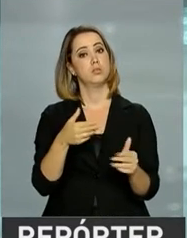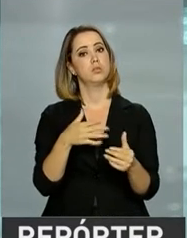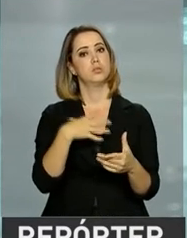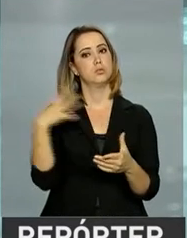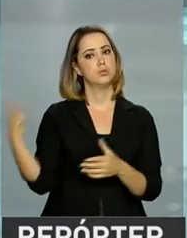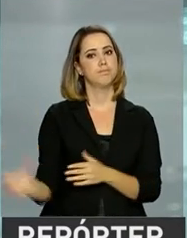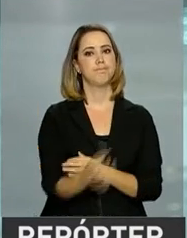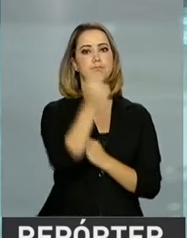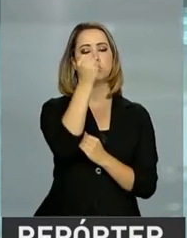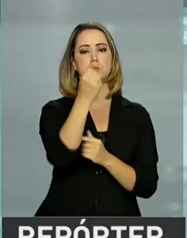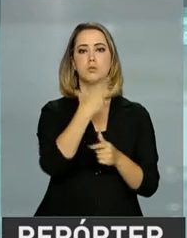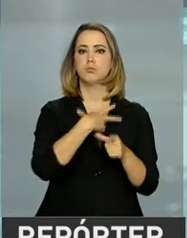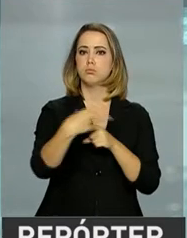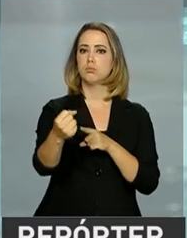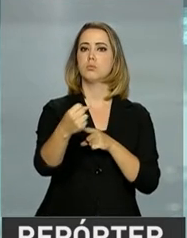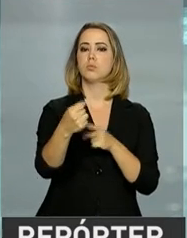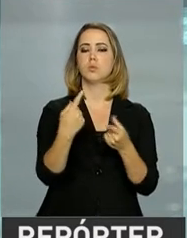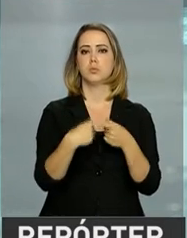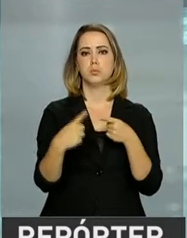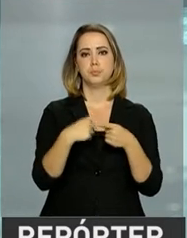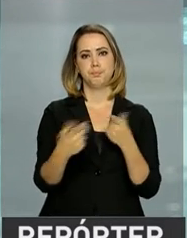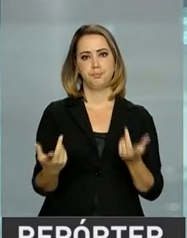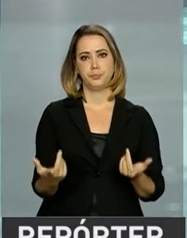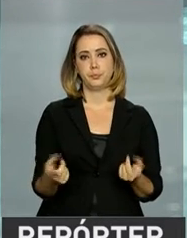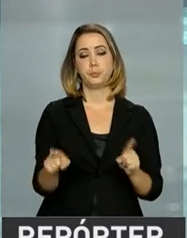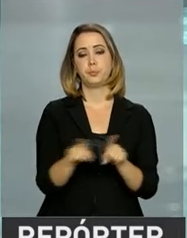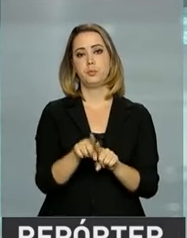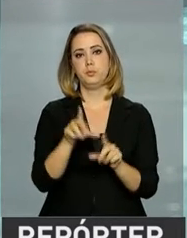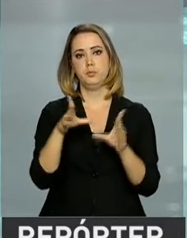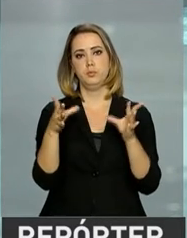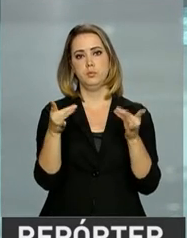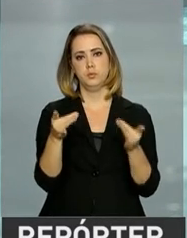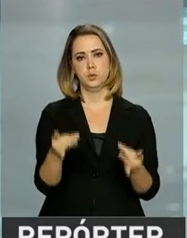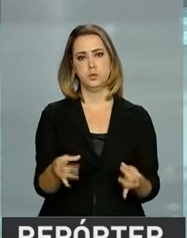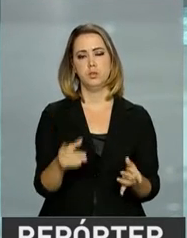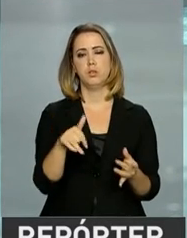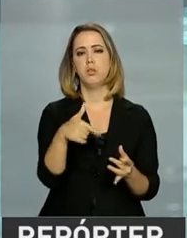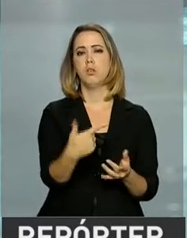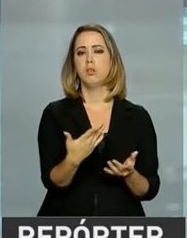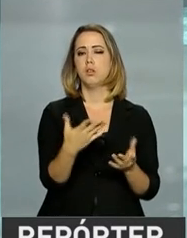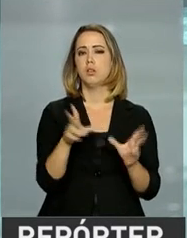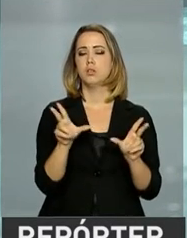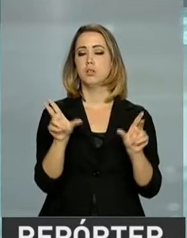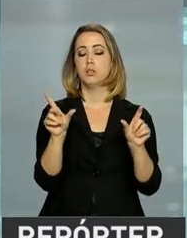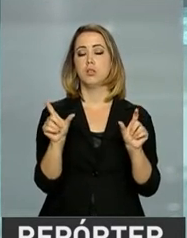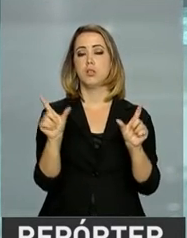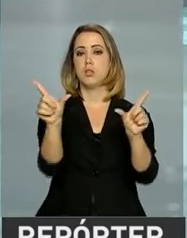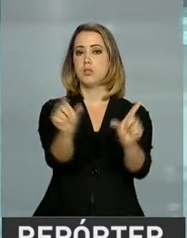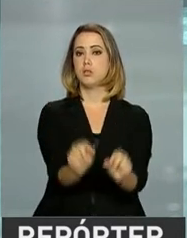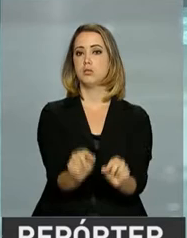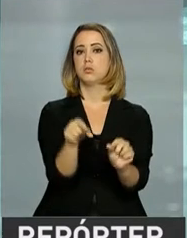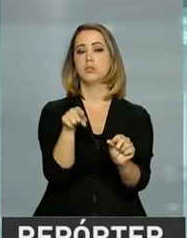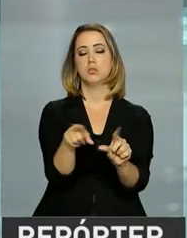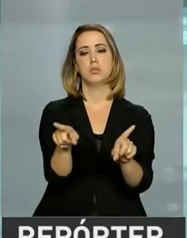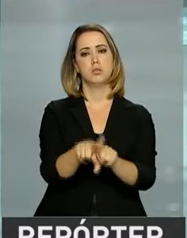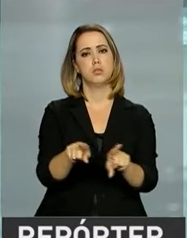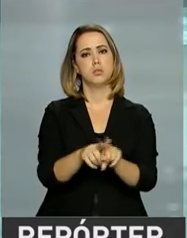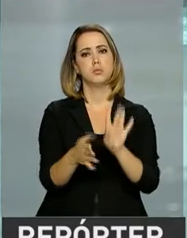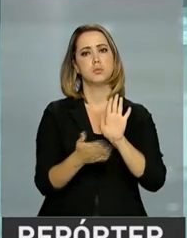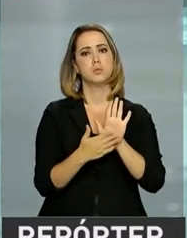da crise para fazer um resumo desse quadro geral o ministro da fazenda também